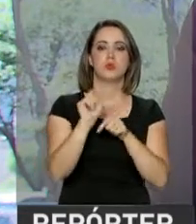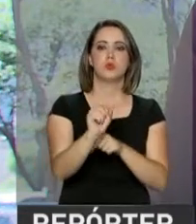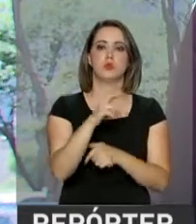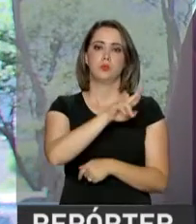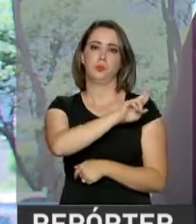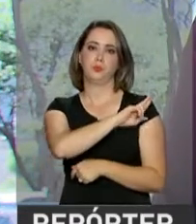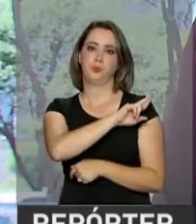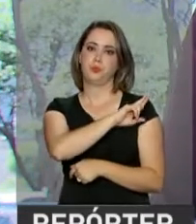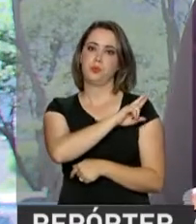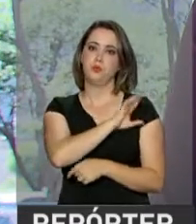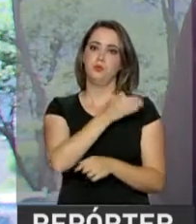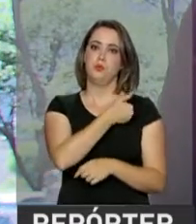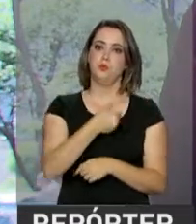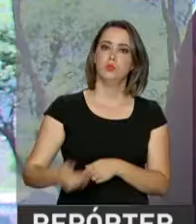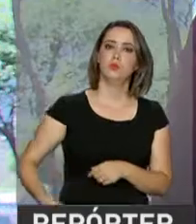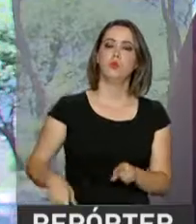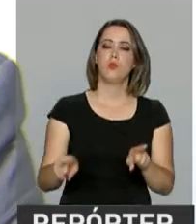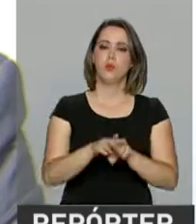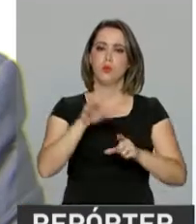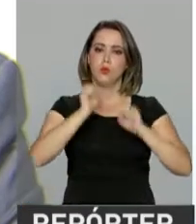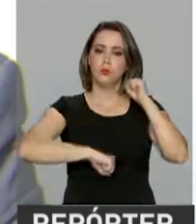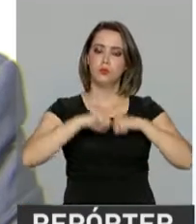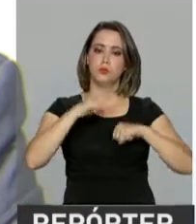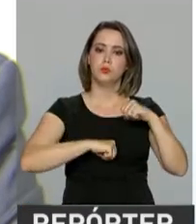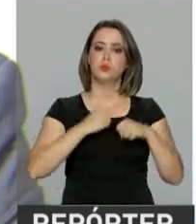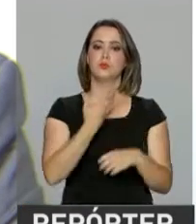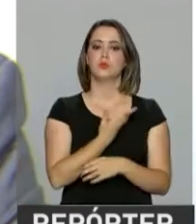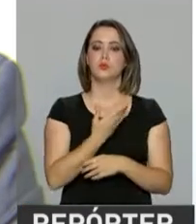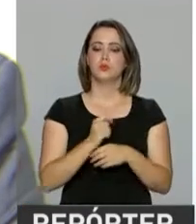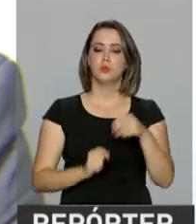representantes do governo e da indústria